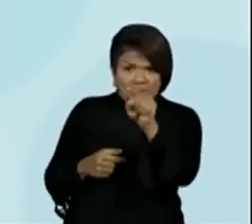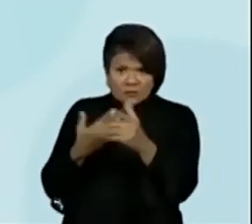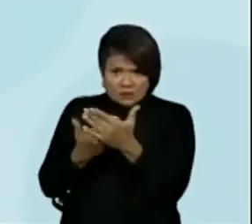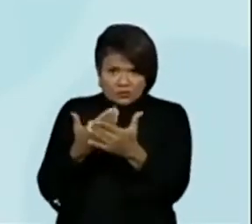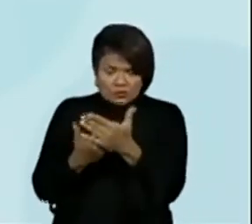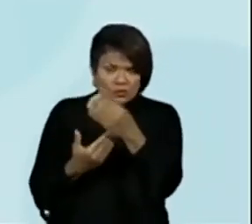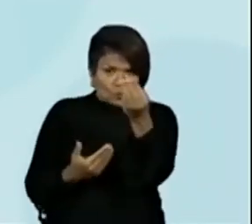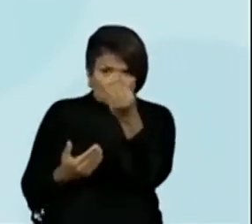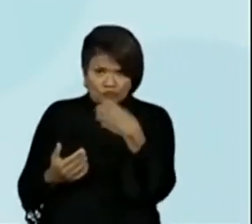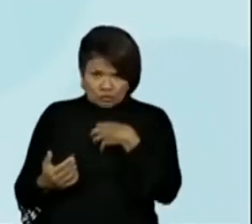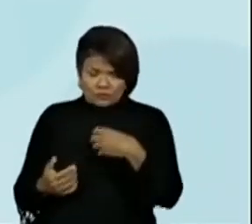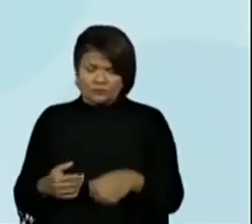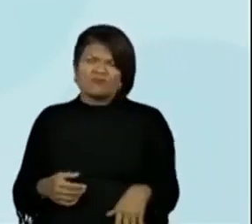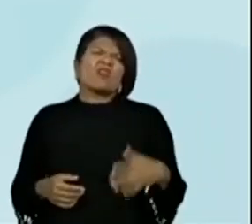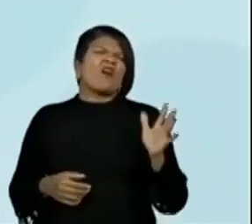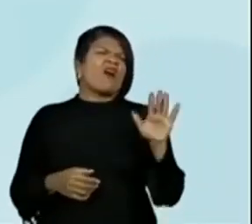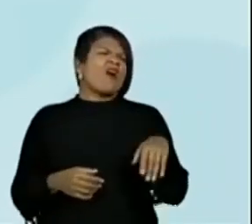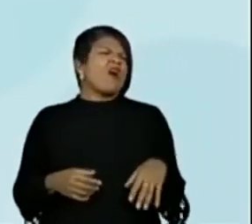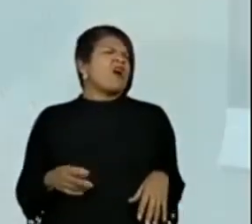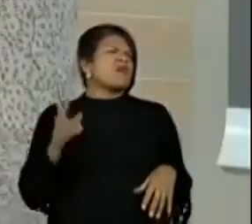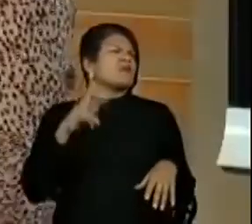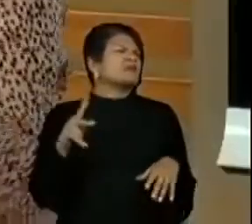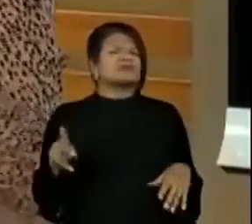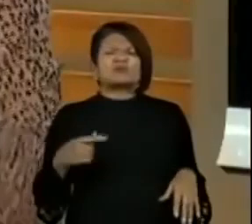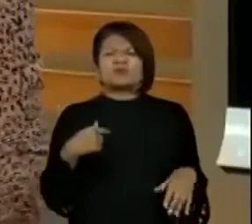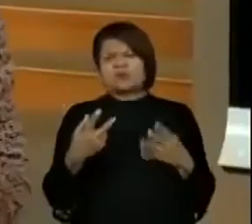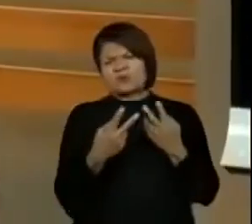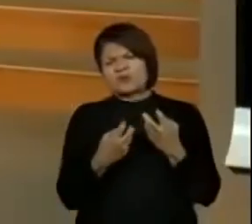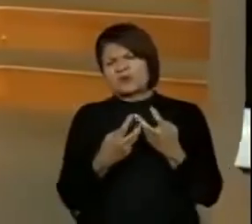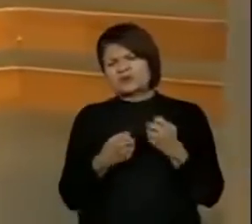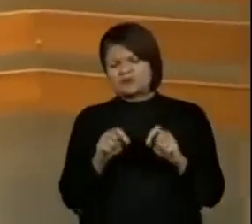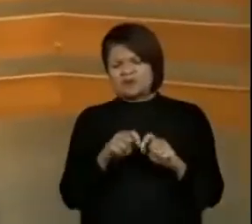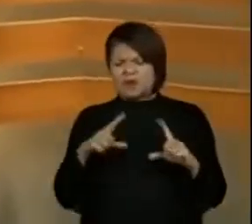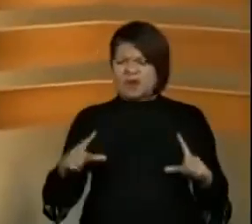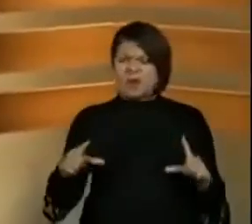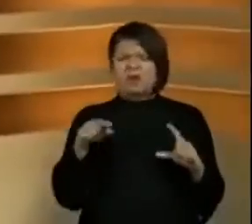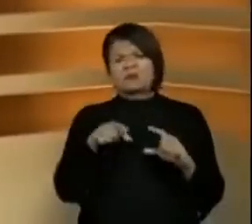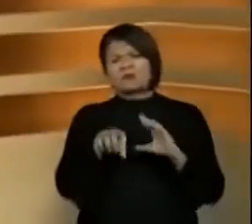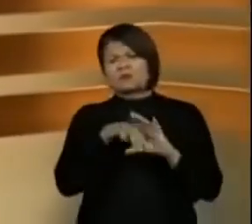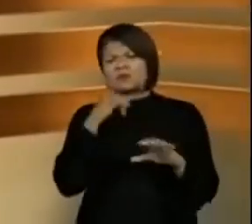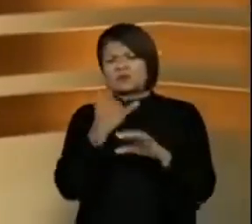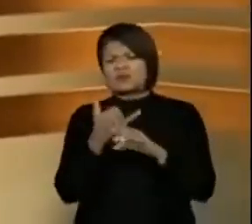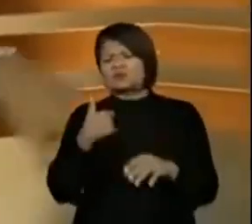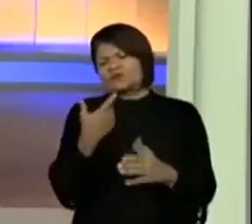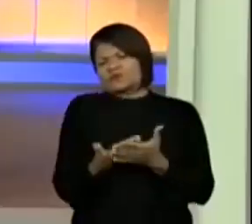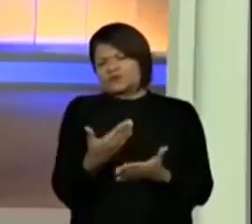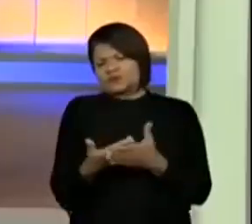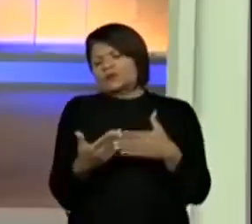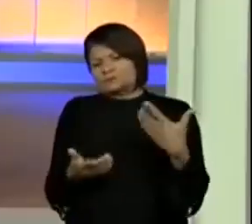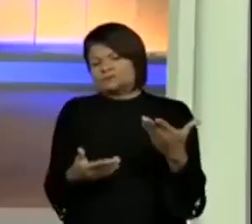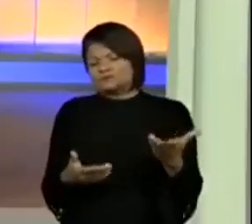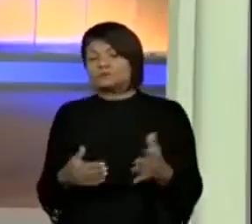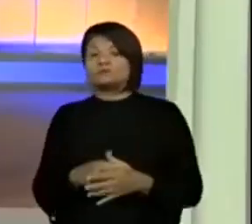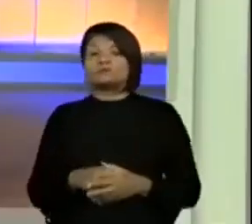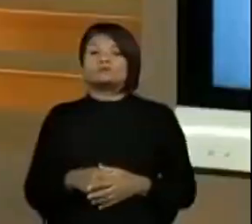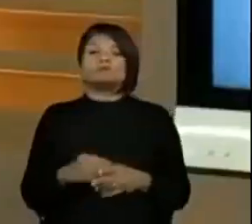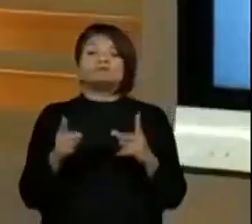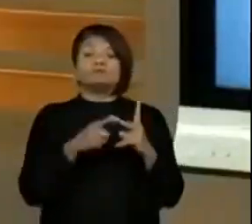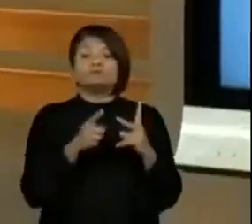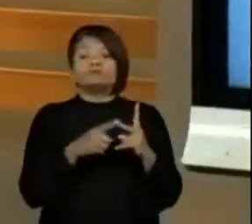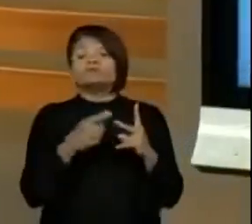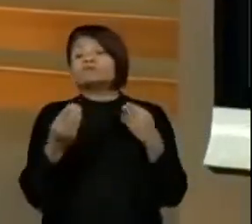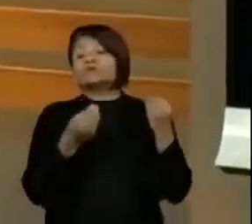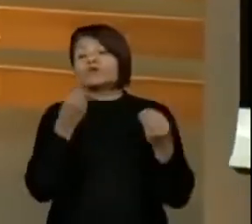estudando? Ah, professora, eu abro lá o aplicativo, o YouTube e vou estudando. Como você garante